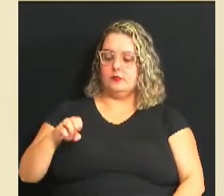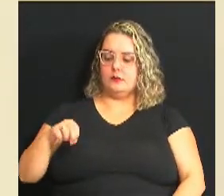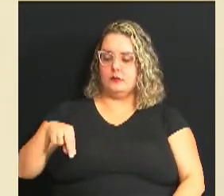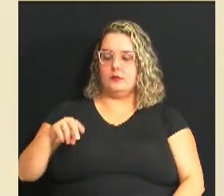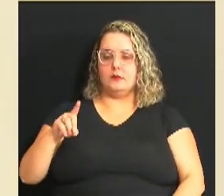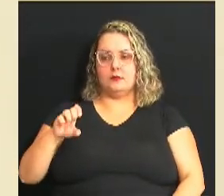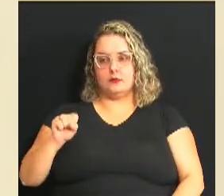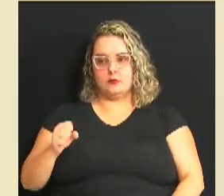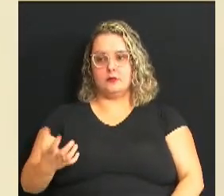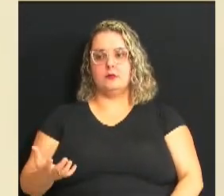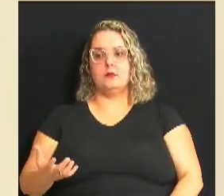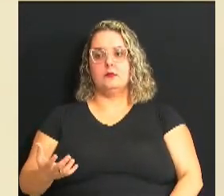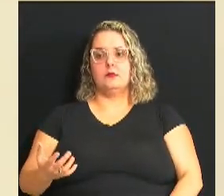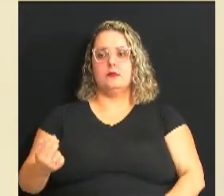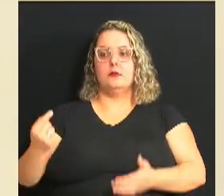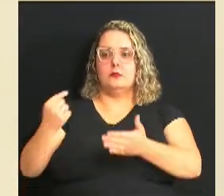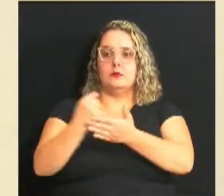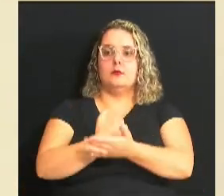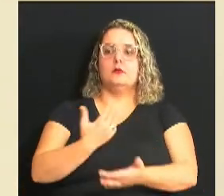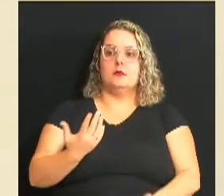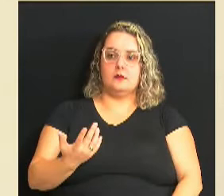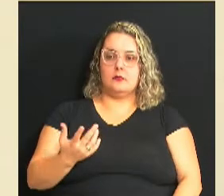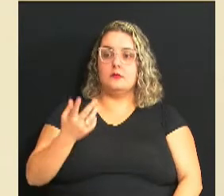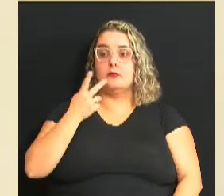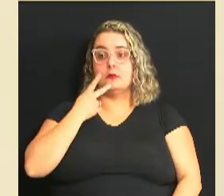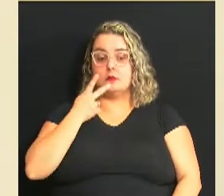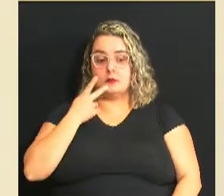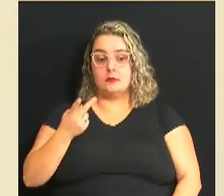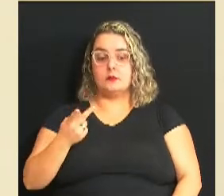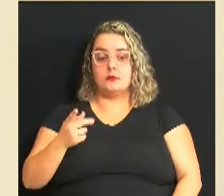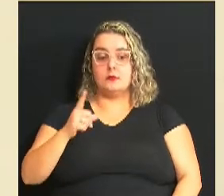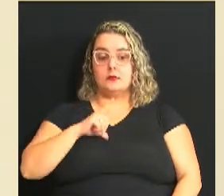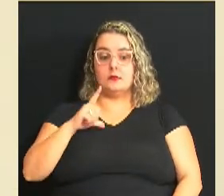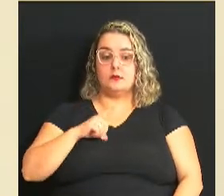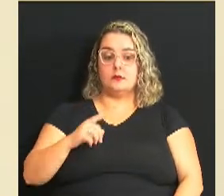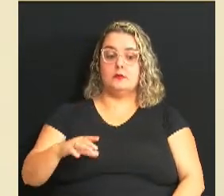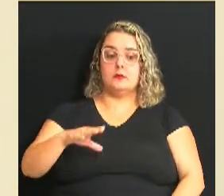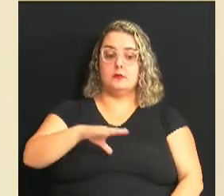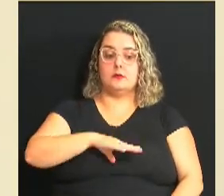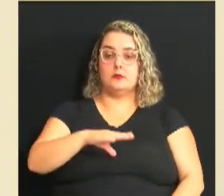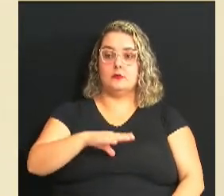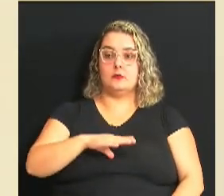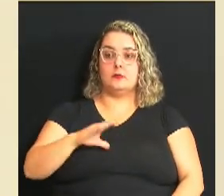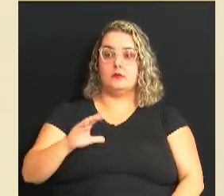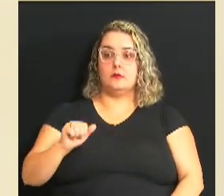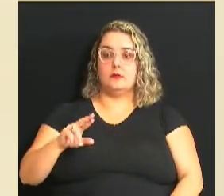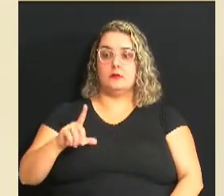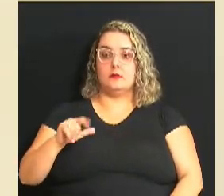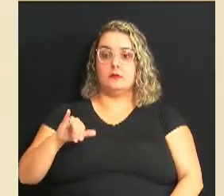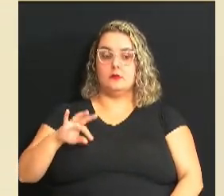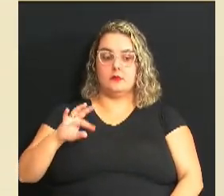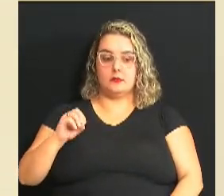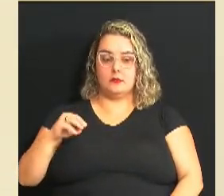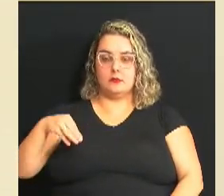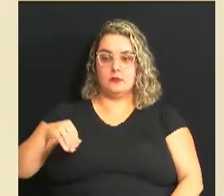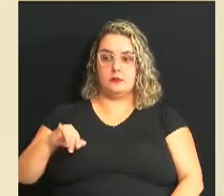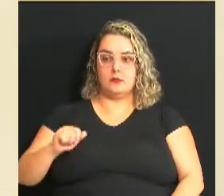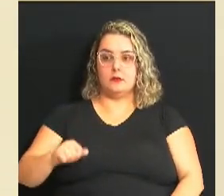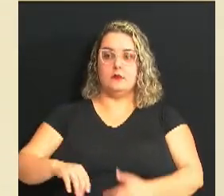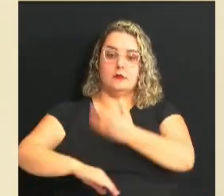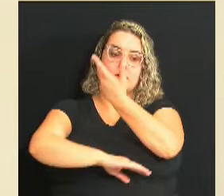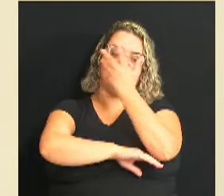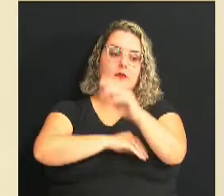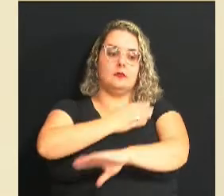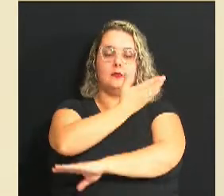pergunta que foi feita, mencionar que a gente tem na cidade também o Carlito Maia, que é um teatro infantil que fica no Bosque dos